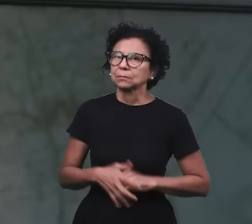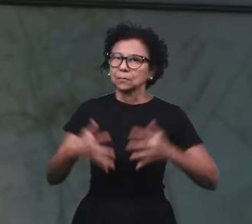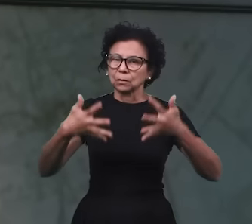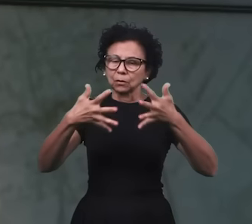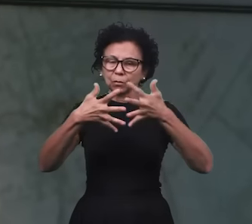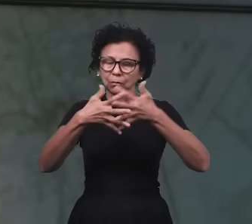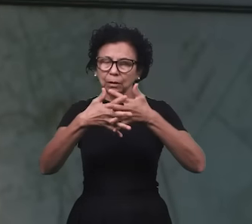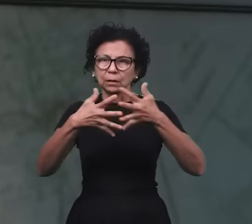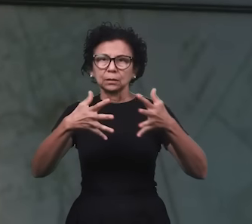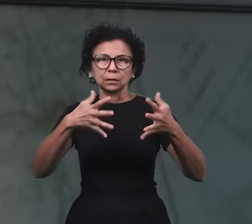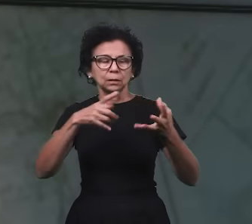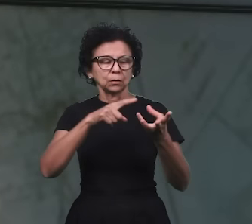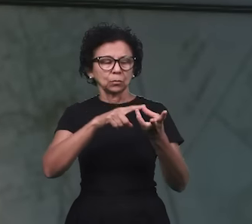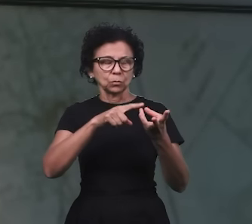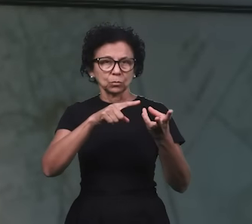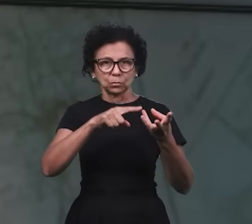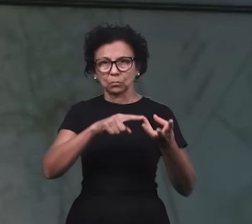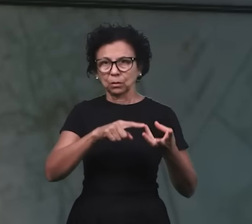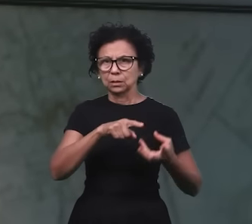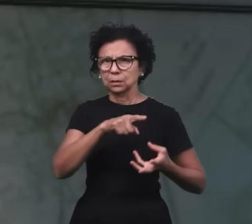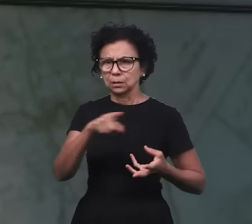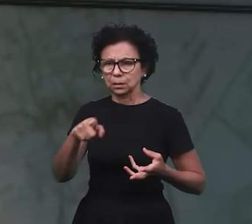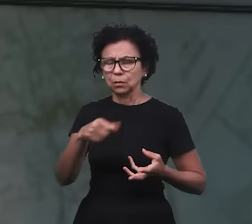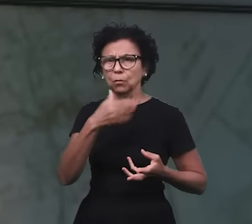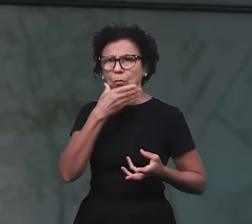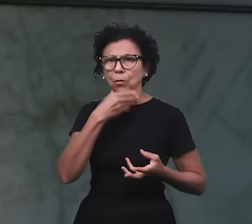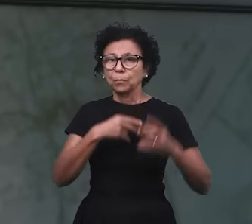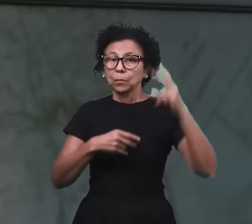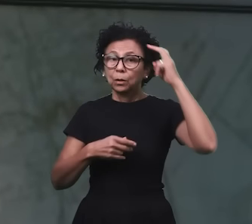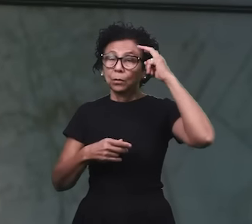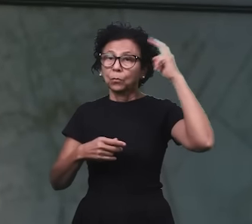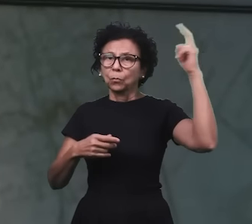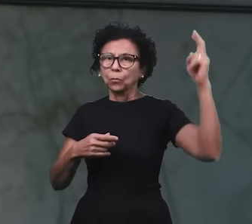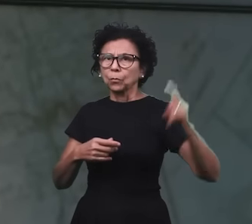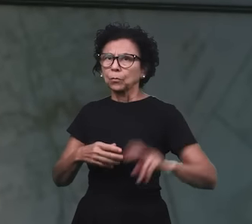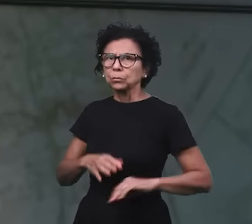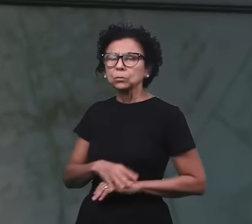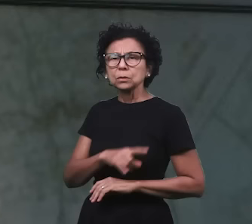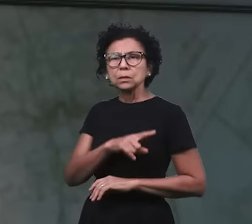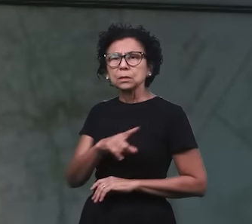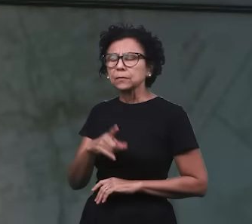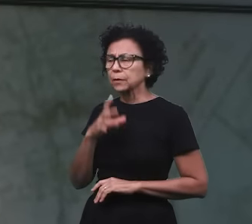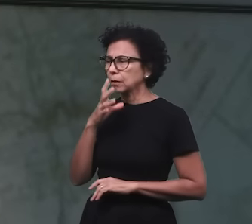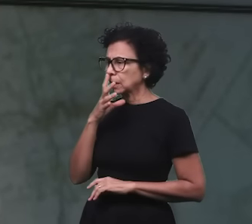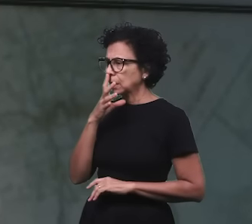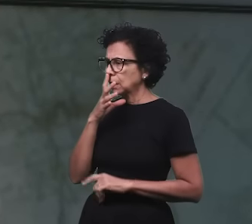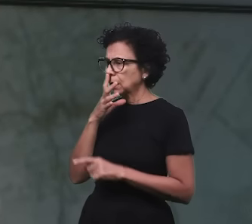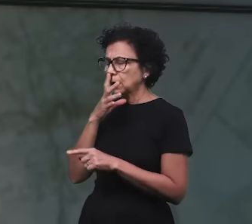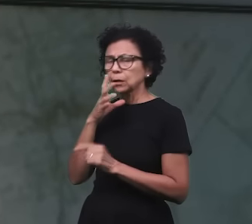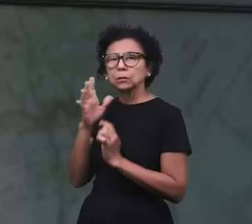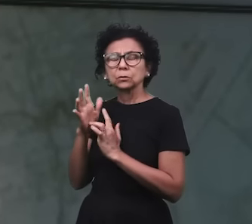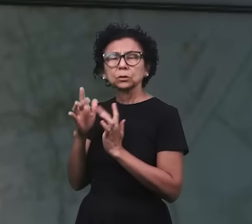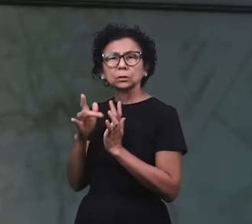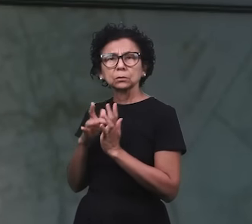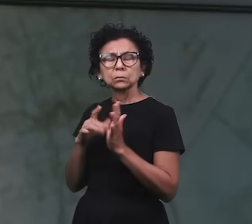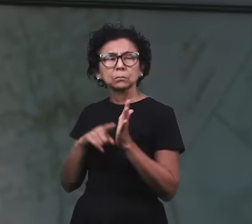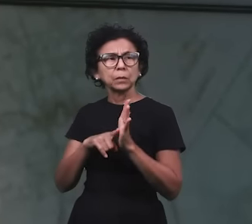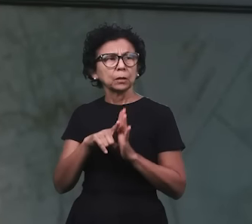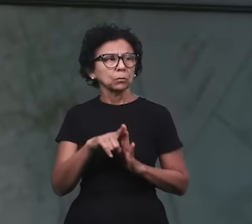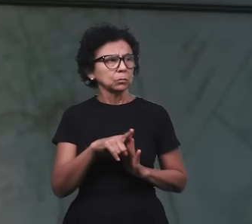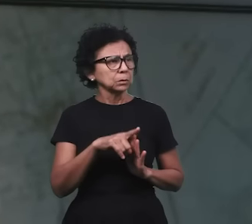estavam admirados com Jesus, da sua inteligência, né, e das respostas que ele dava. E